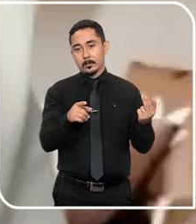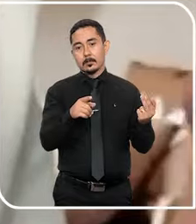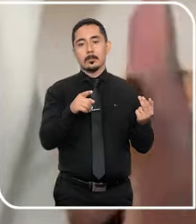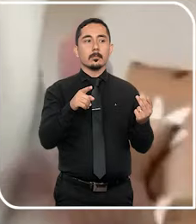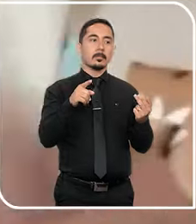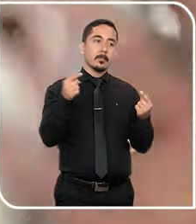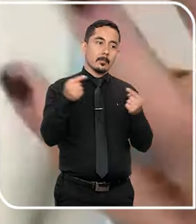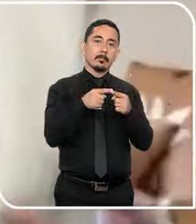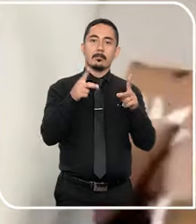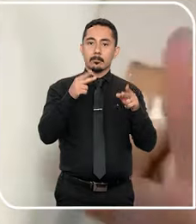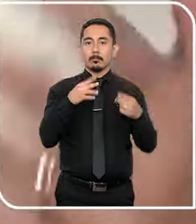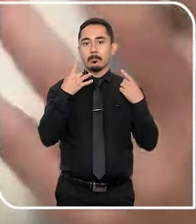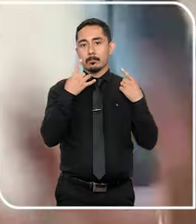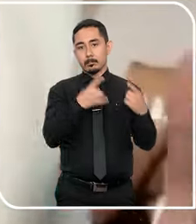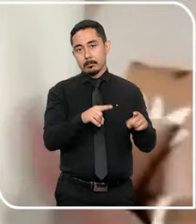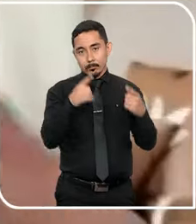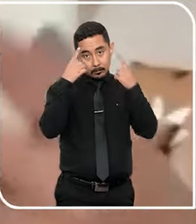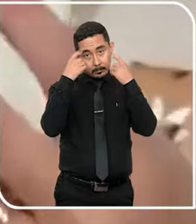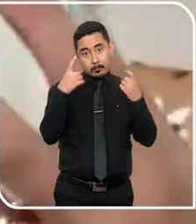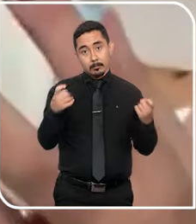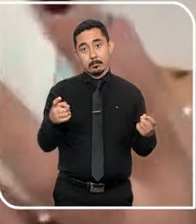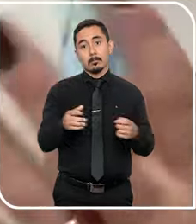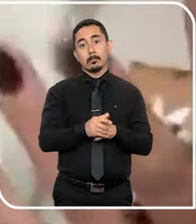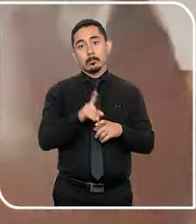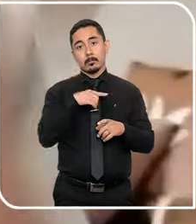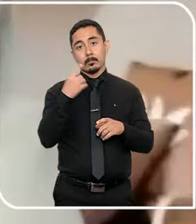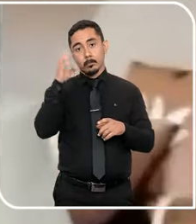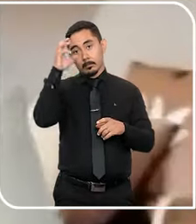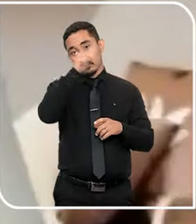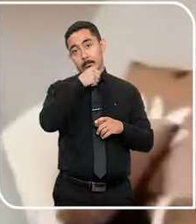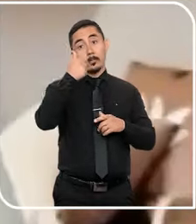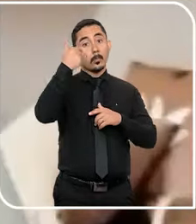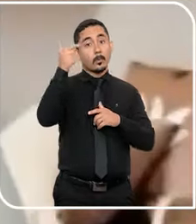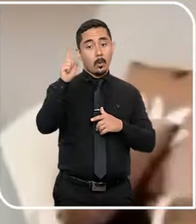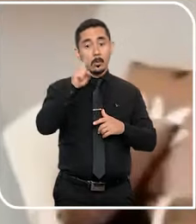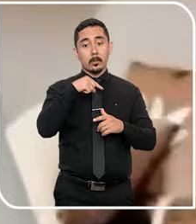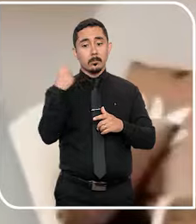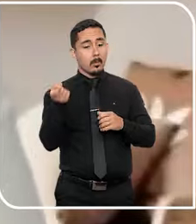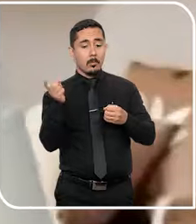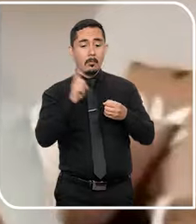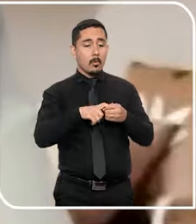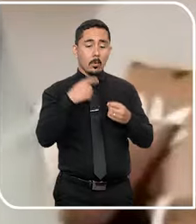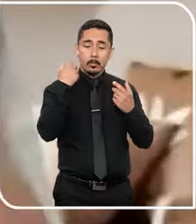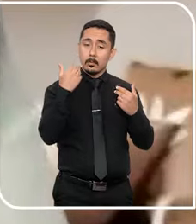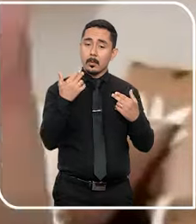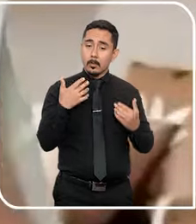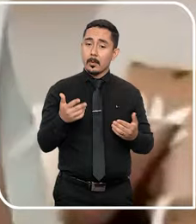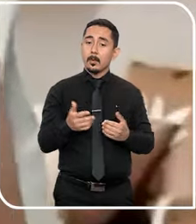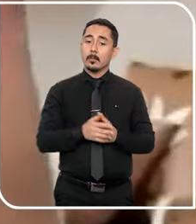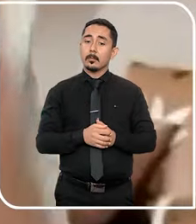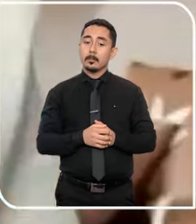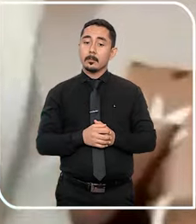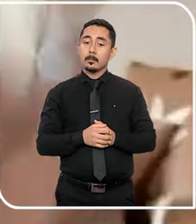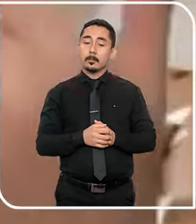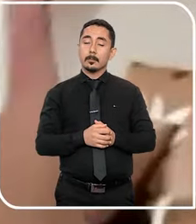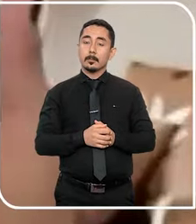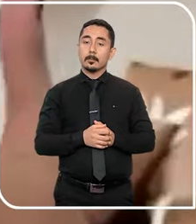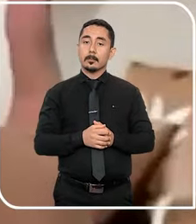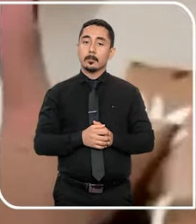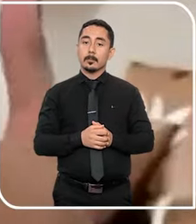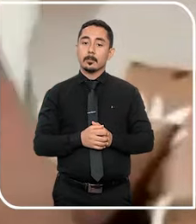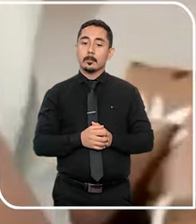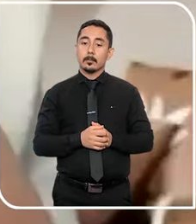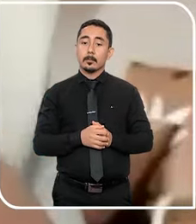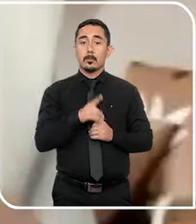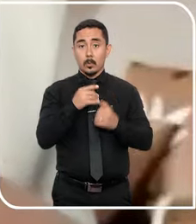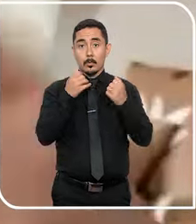coisas que são agressões são violências e quando a gente aprende alguma outra coisa a gente volta atrás entende desconstrói